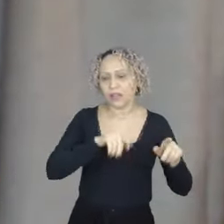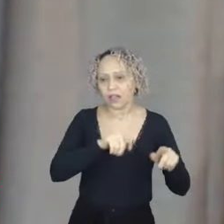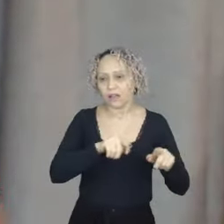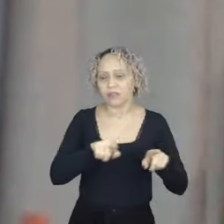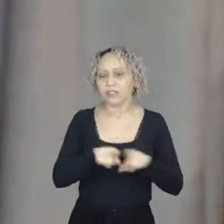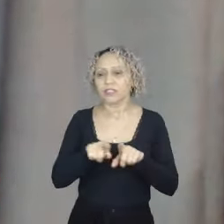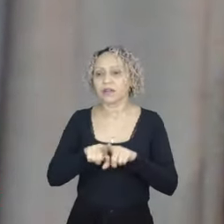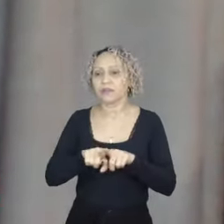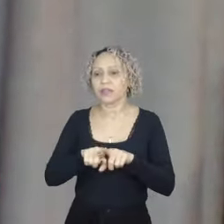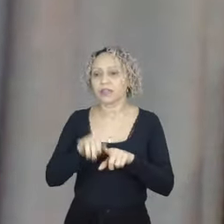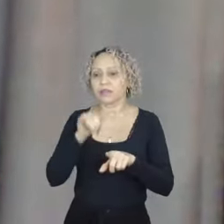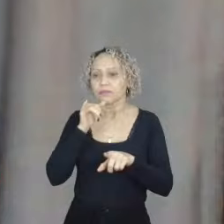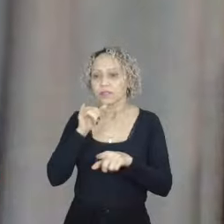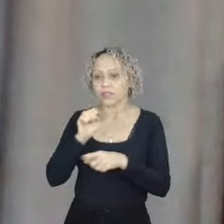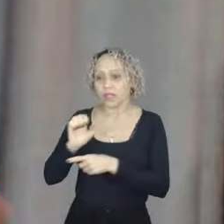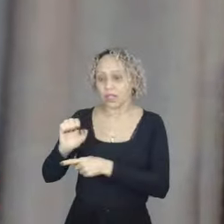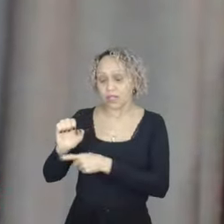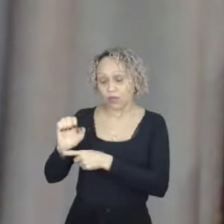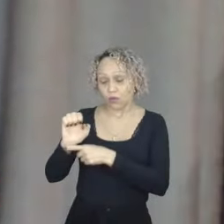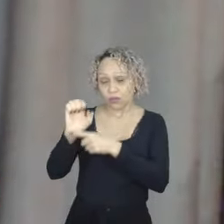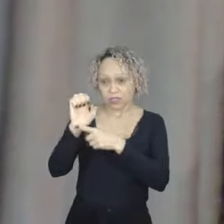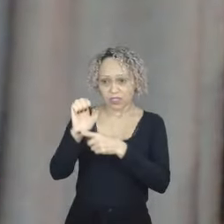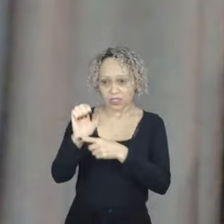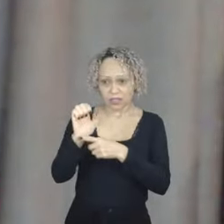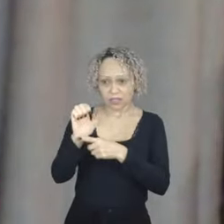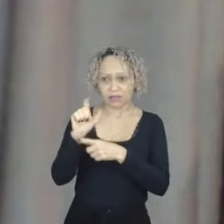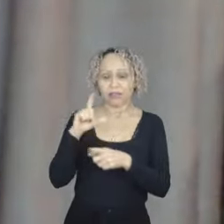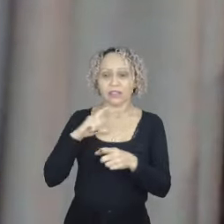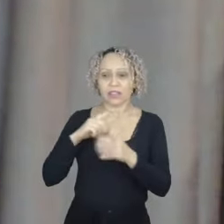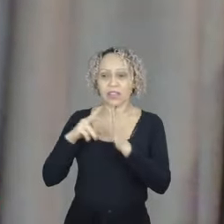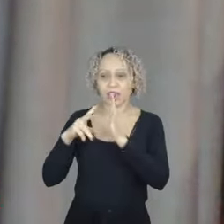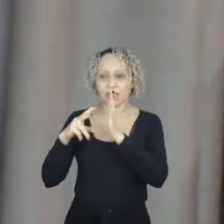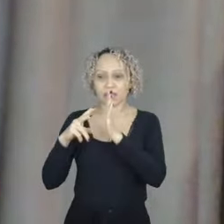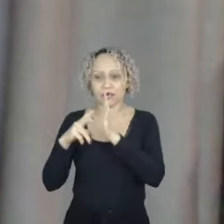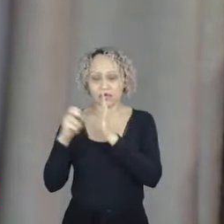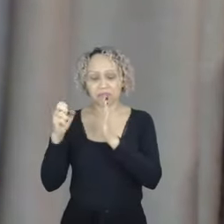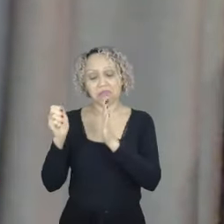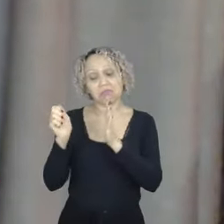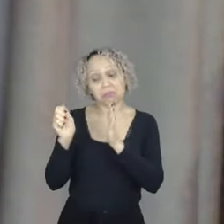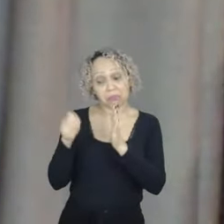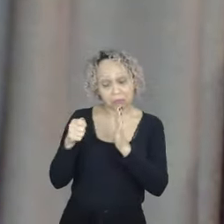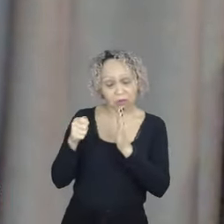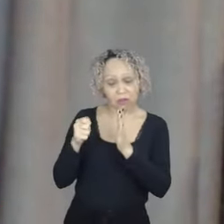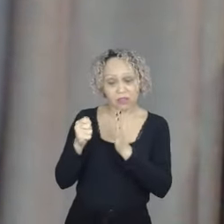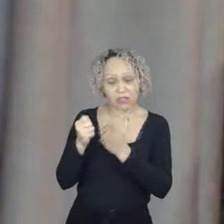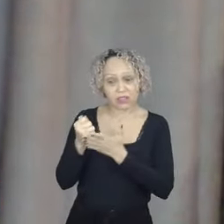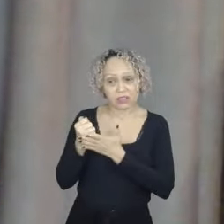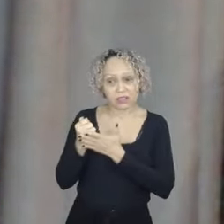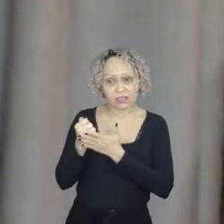dos estados para a União, caso o estado queira. Não é obrigatório,